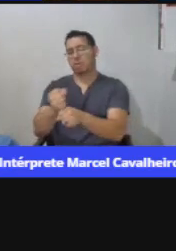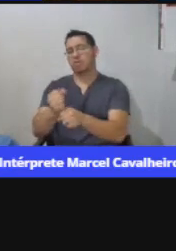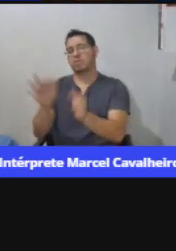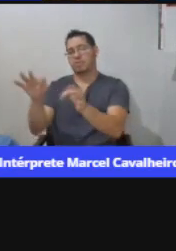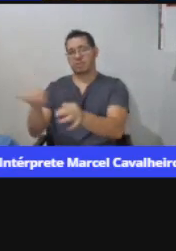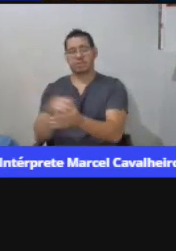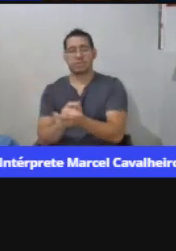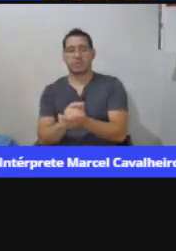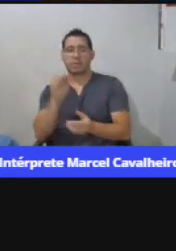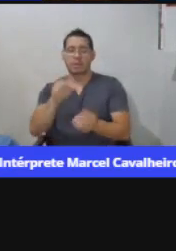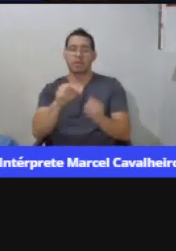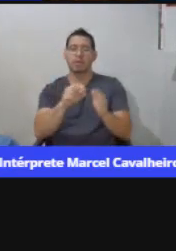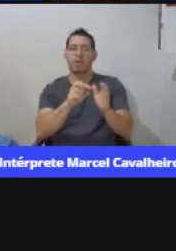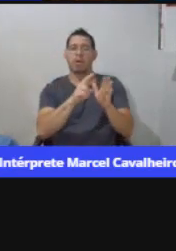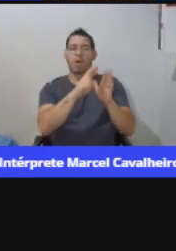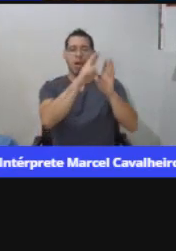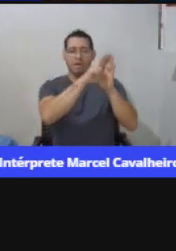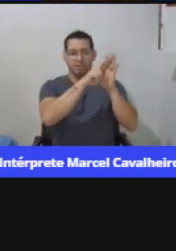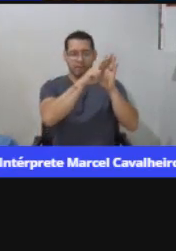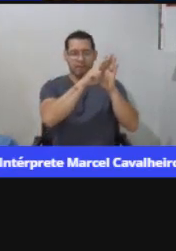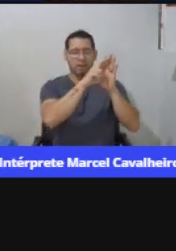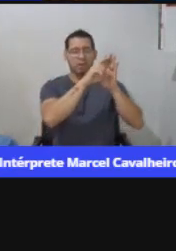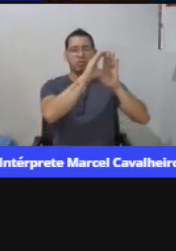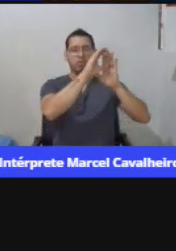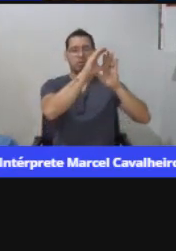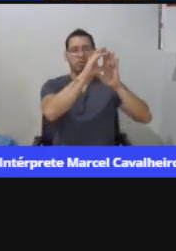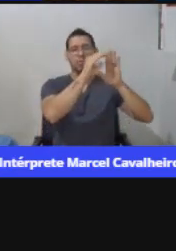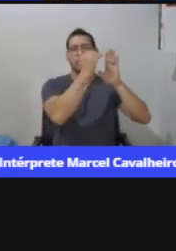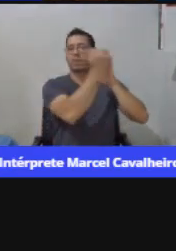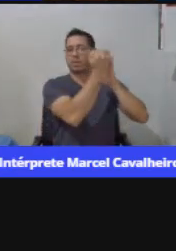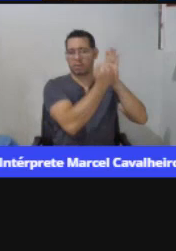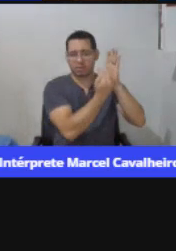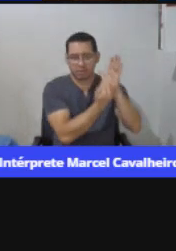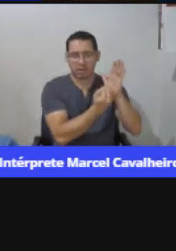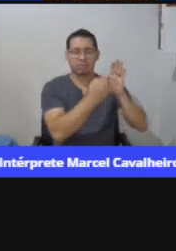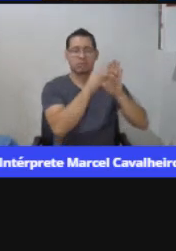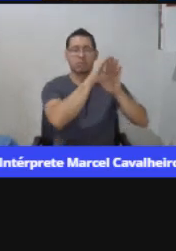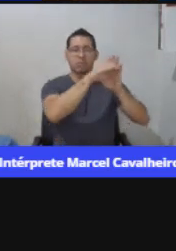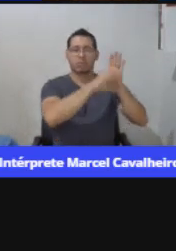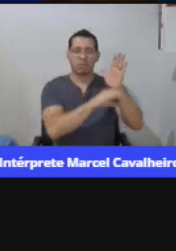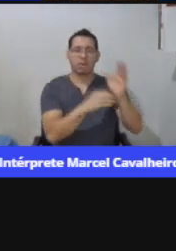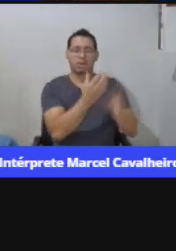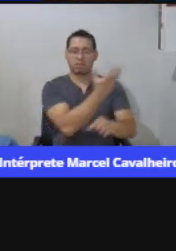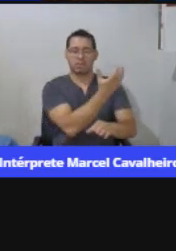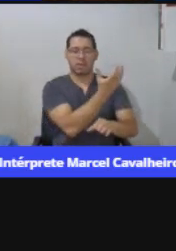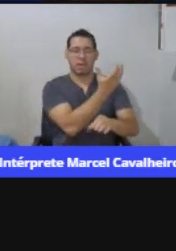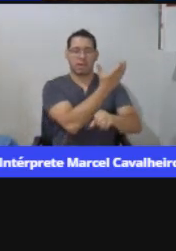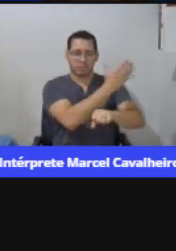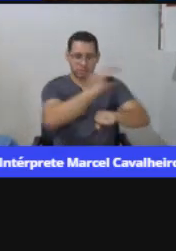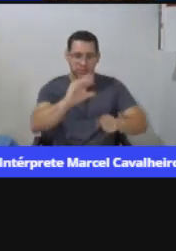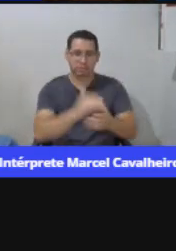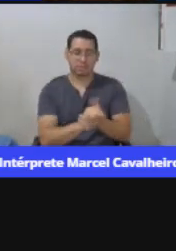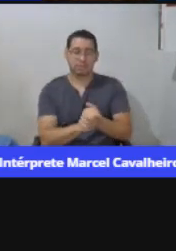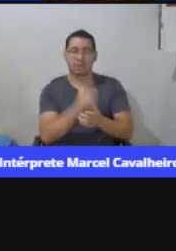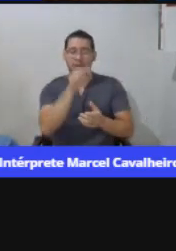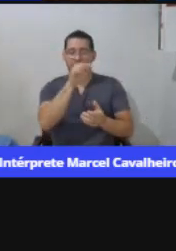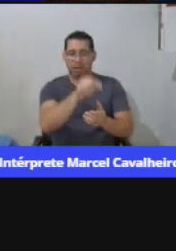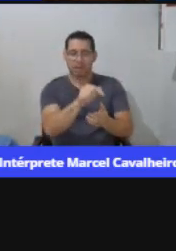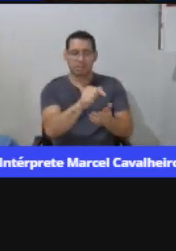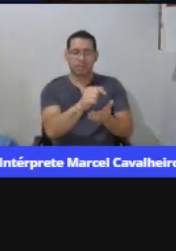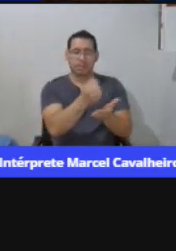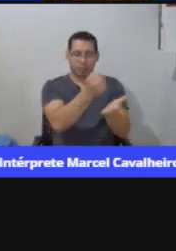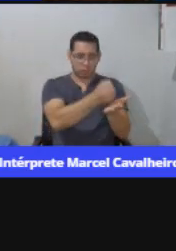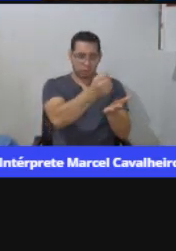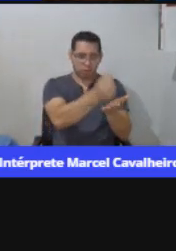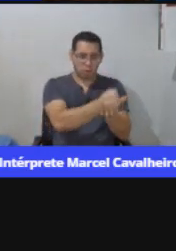curricular de ciências, que está disponível na sua versão preliminar. Ele é o documento orientativo